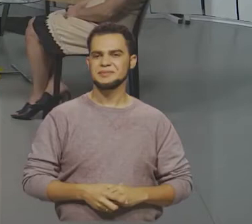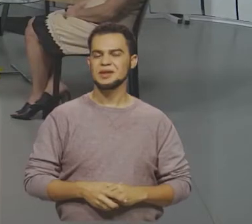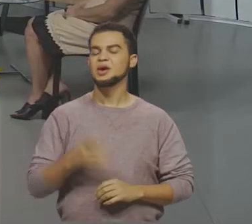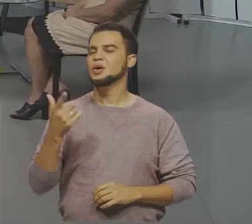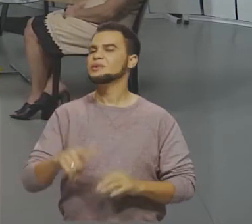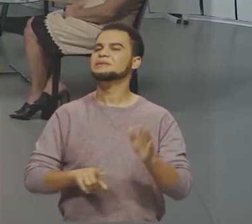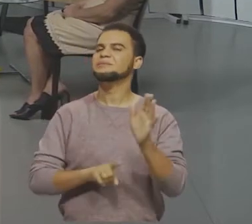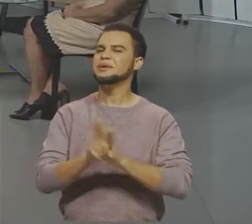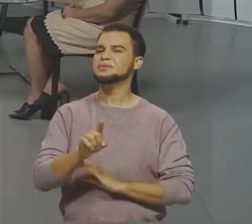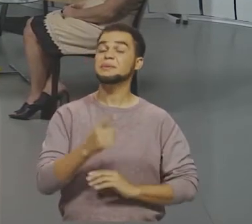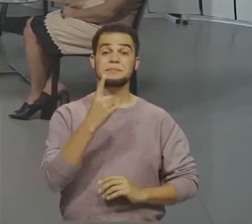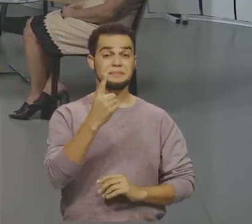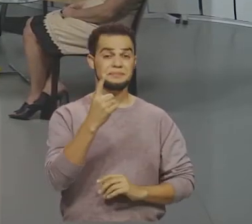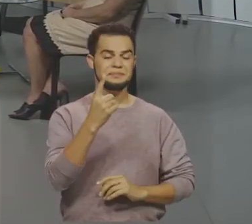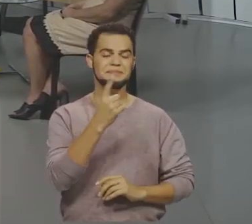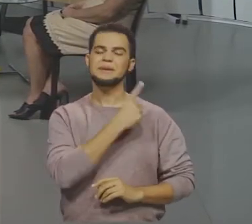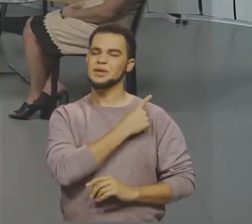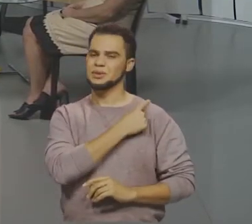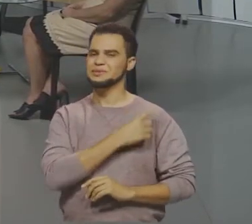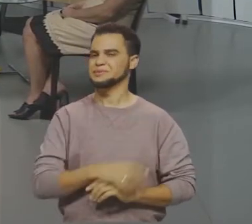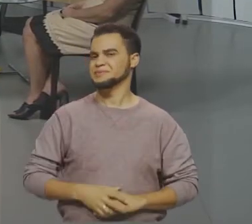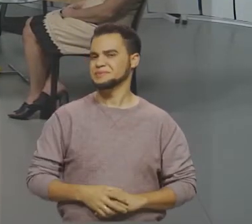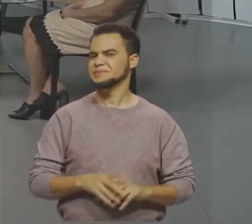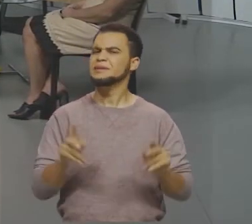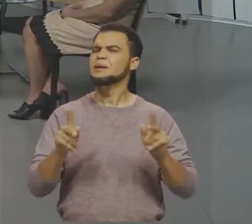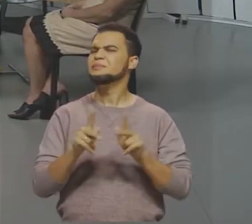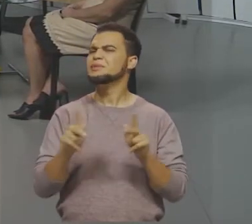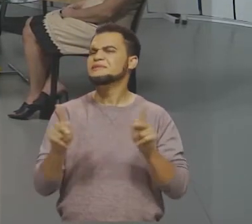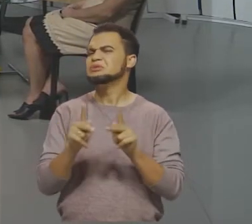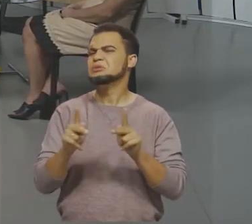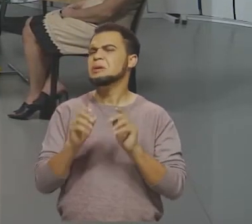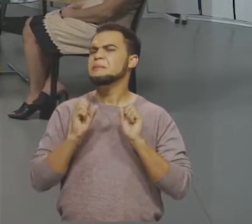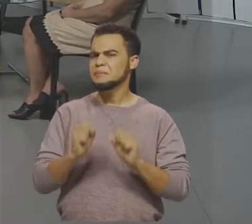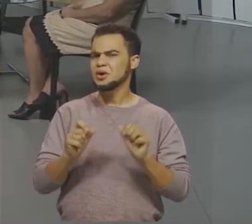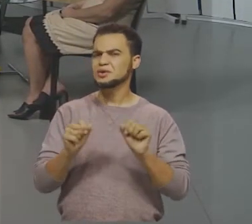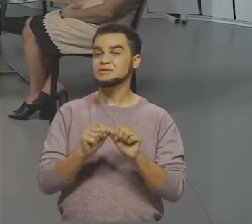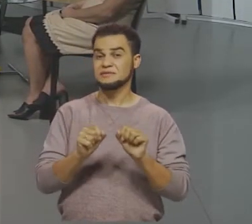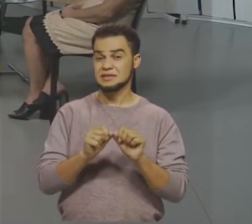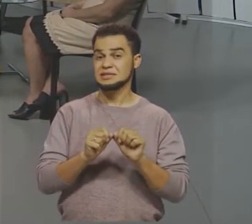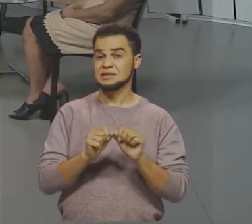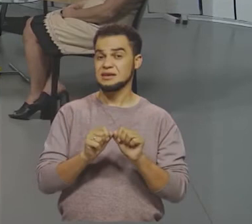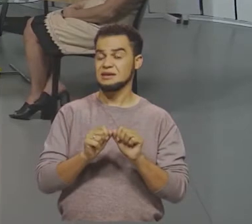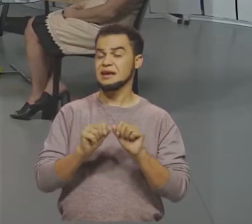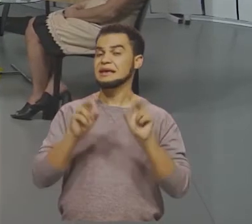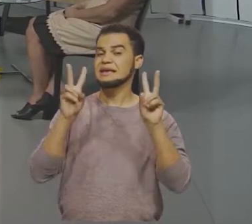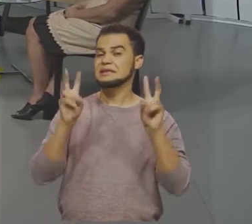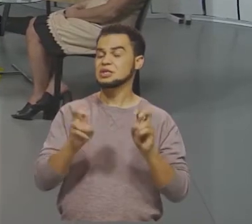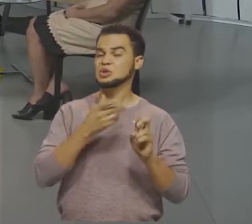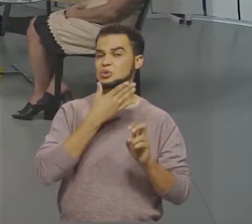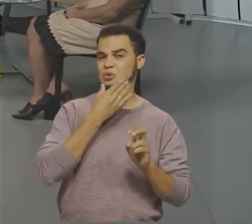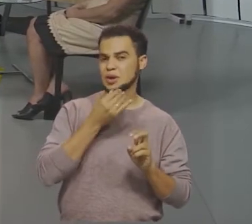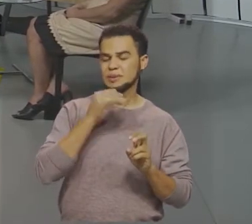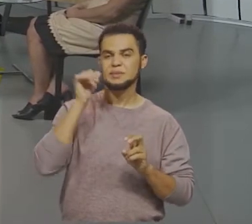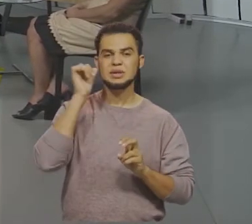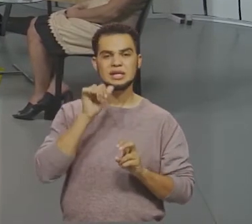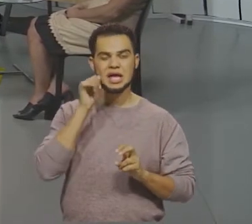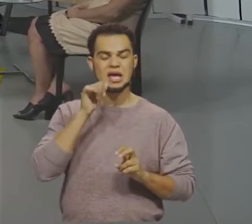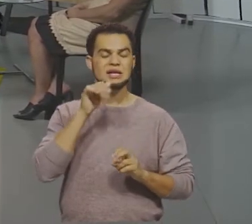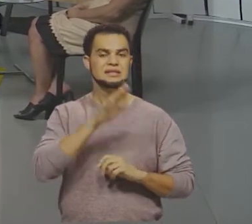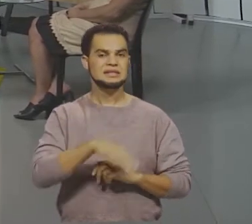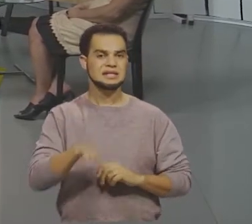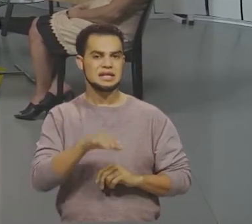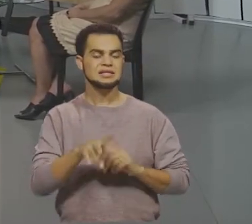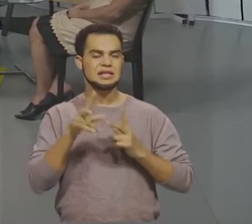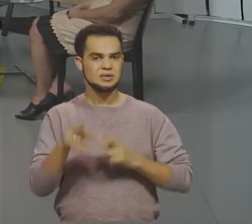Flávio, é uma pergunta de primeiro ano. Professor Flávio, pode refazer a questão dos homens, mulheres e crianças, que é igual a